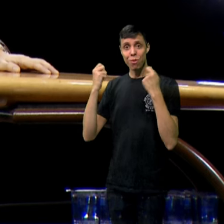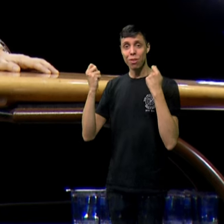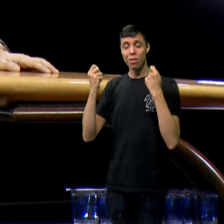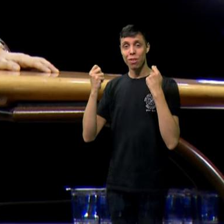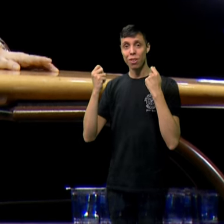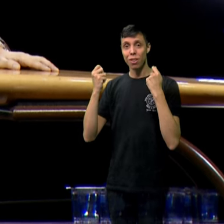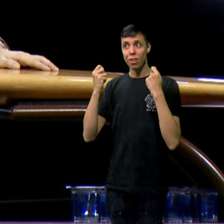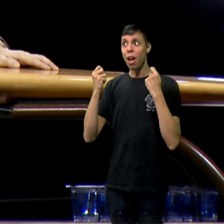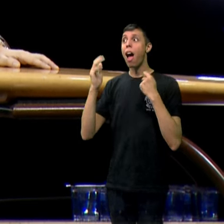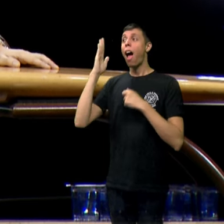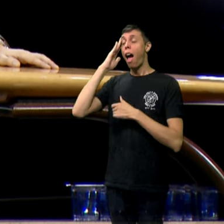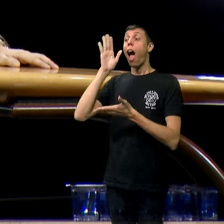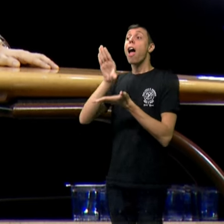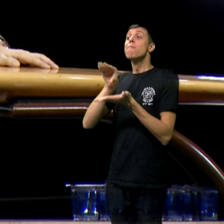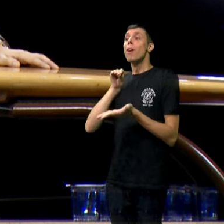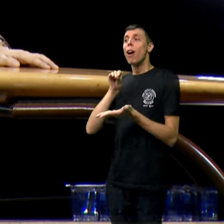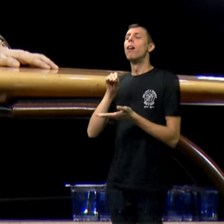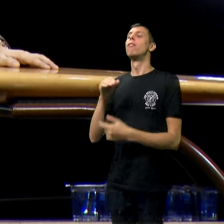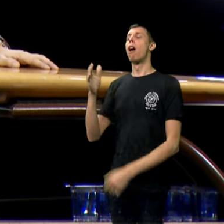Fale, estou entendendo.